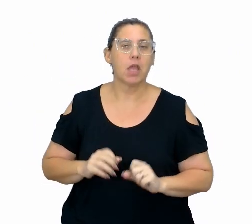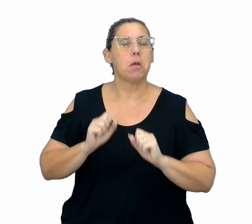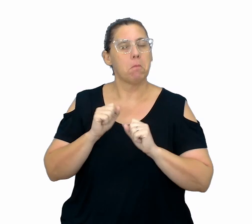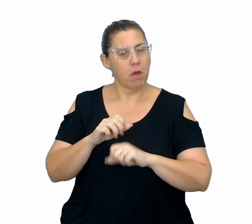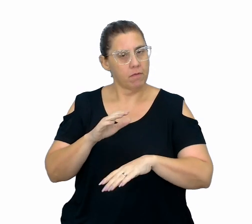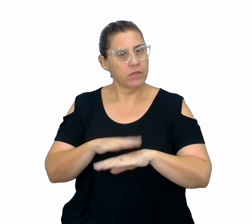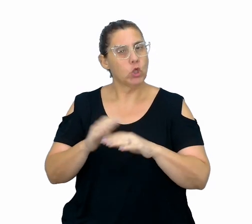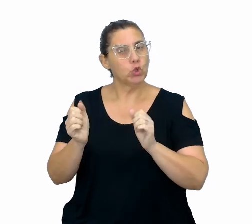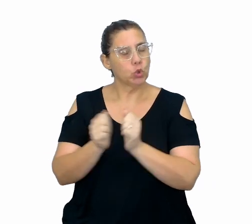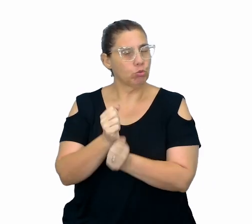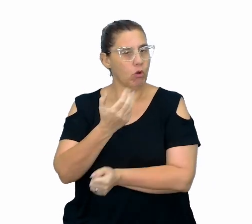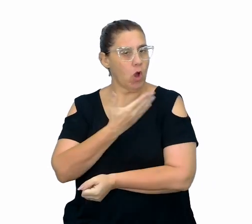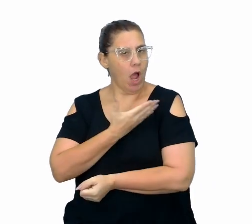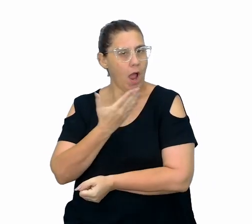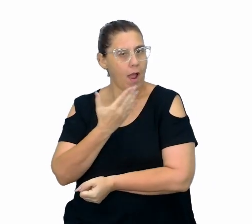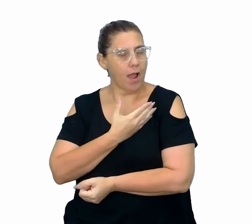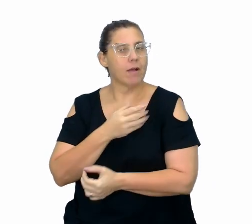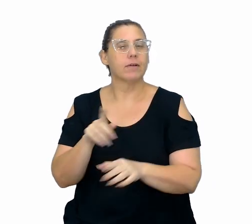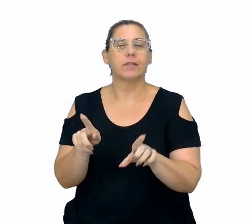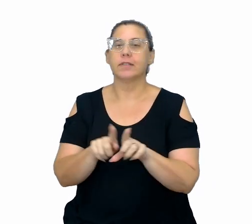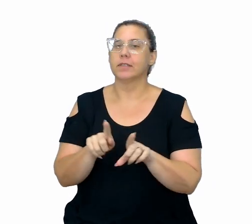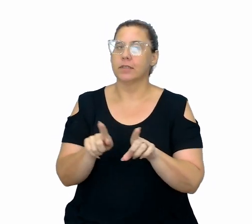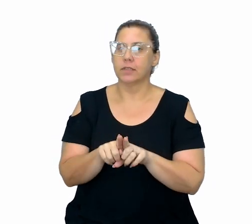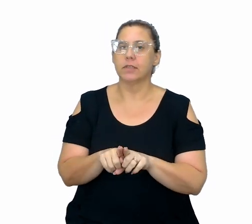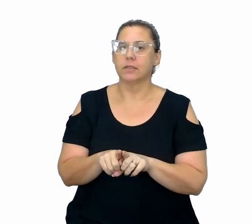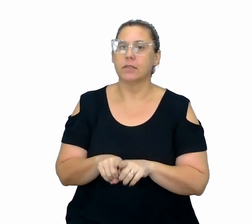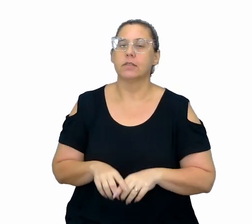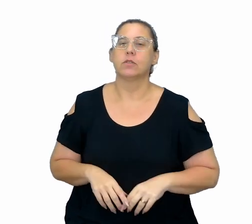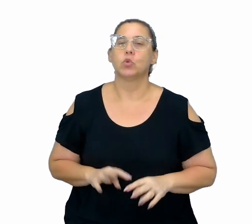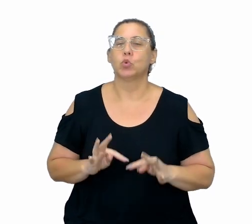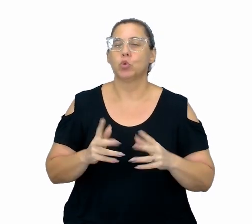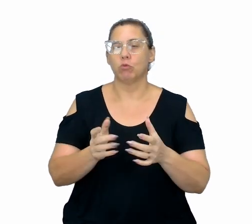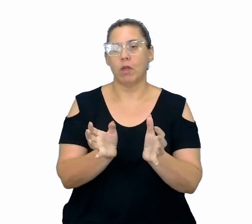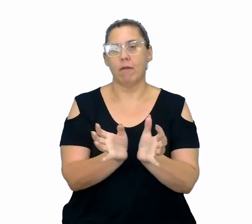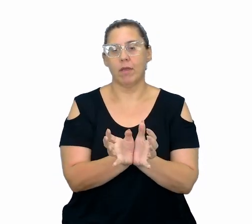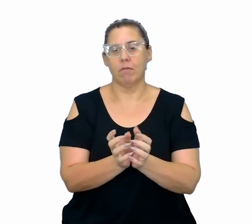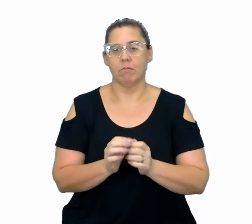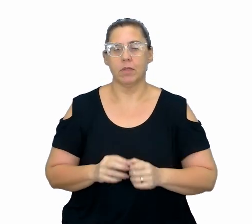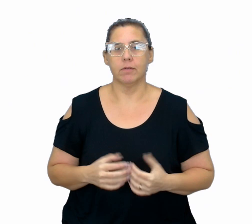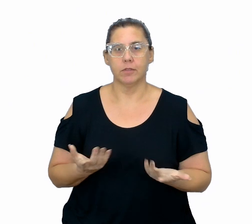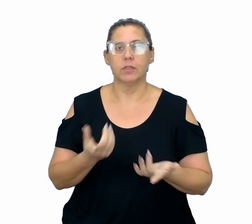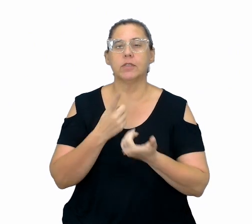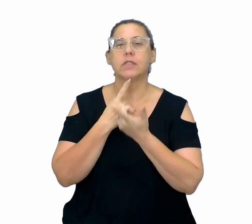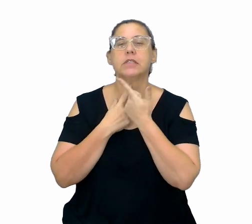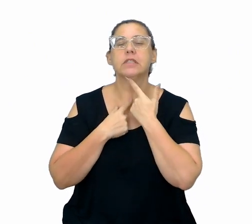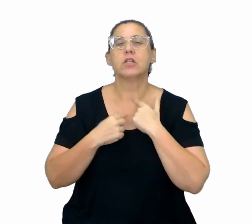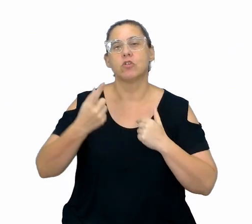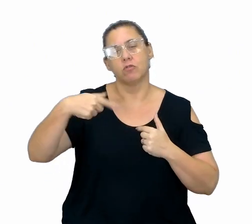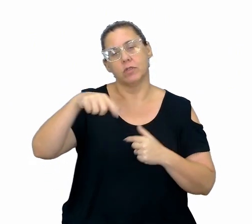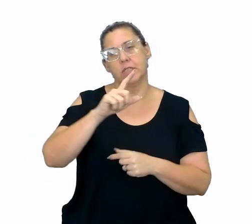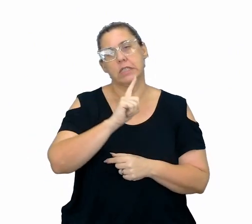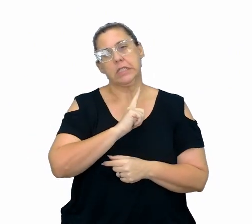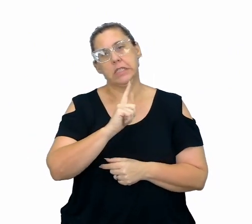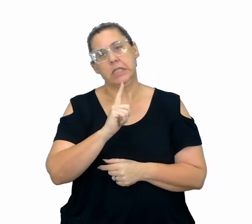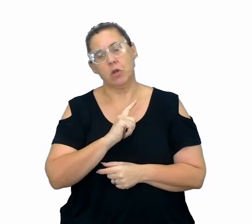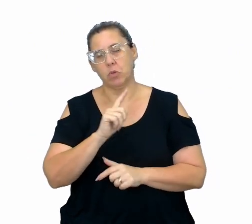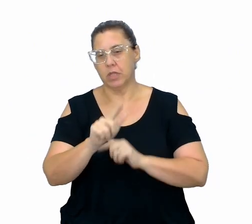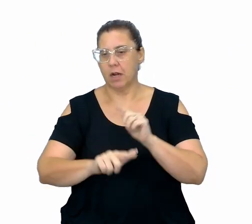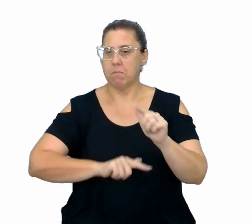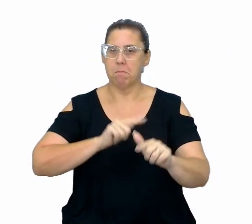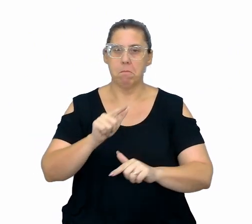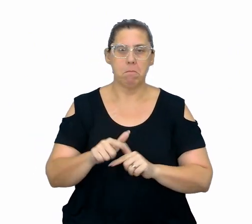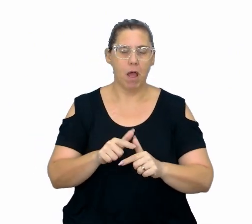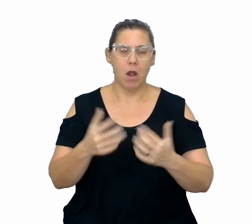feito com seus colegas e, inclusive, com o PC e toda a equipe. E a gente deseja que vocês tenham aí um trabalho